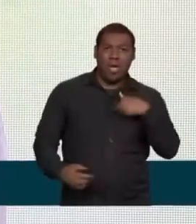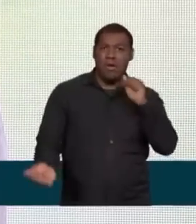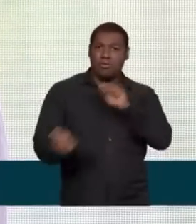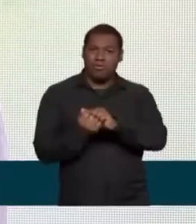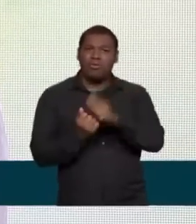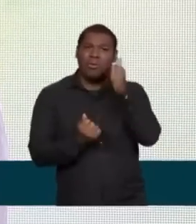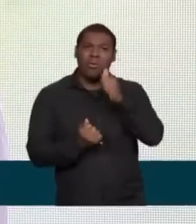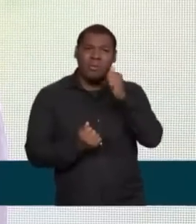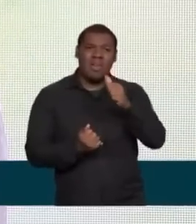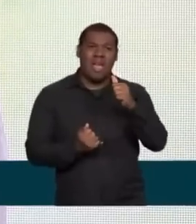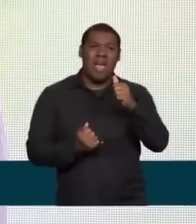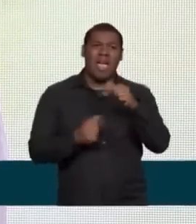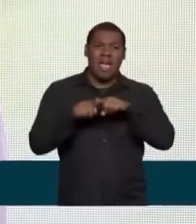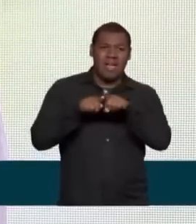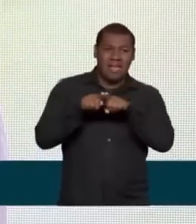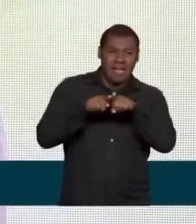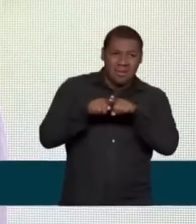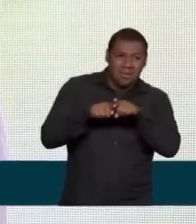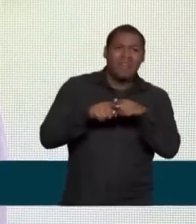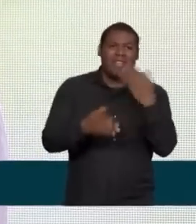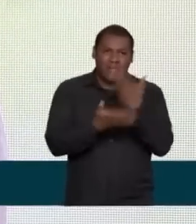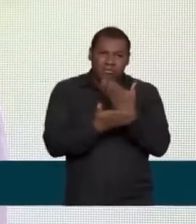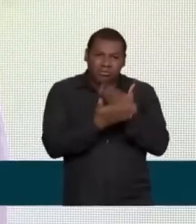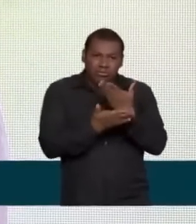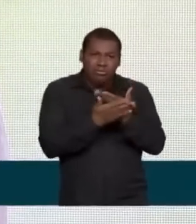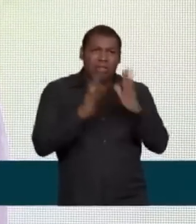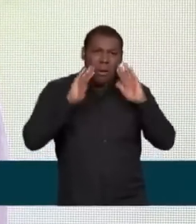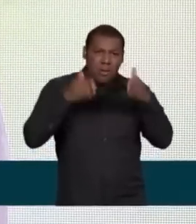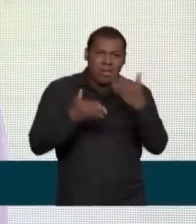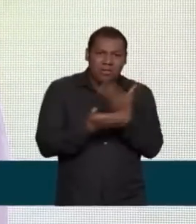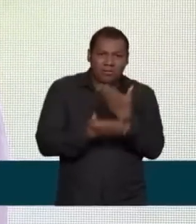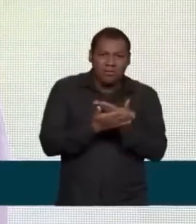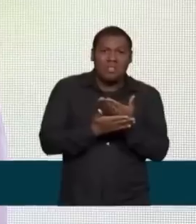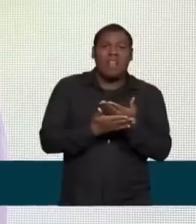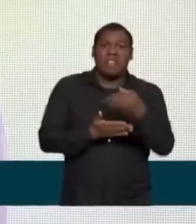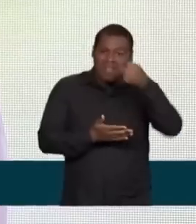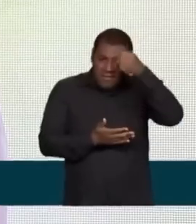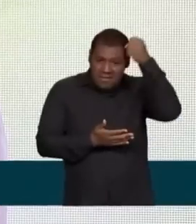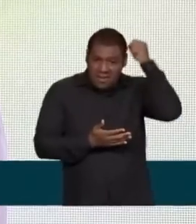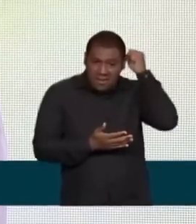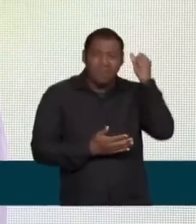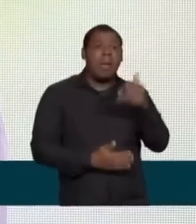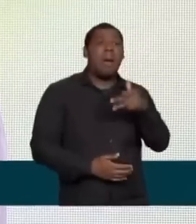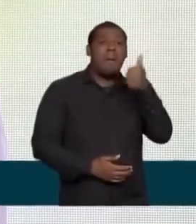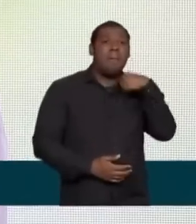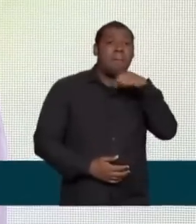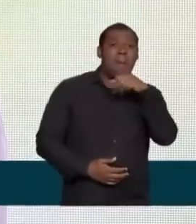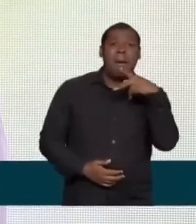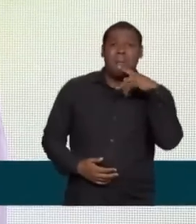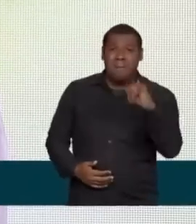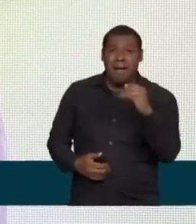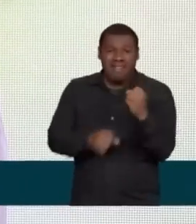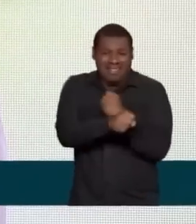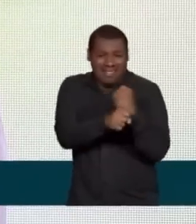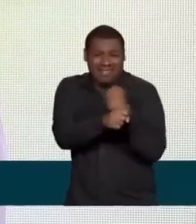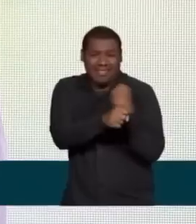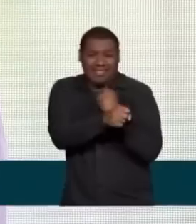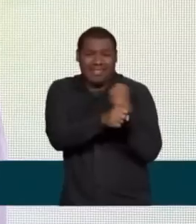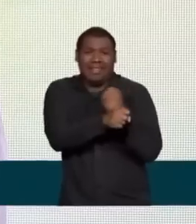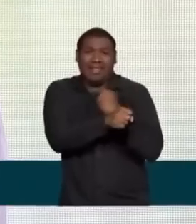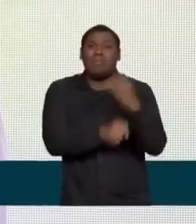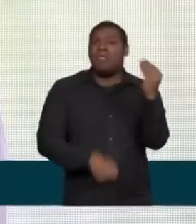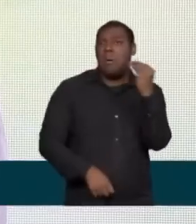ser incentivadas a estudar para o vestibular. Para mãe e paiinho, que viveram anos a fio, sem